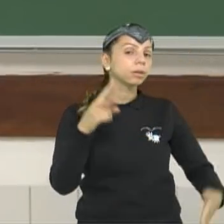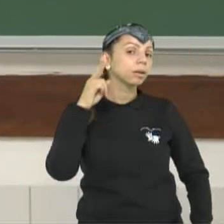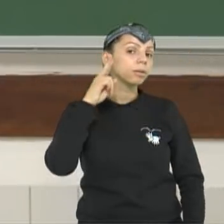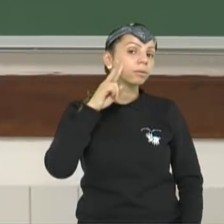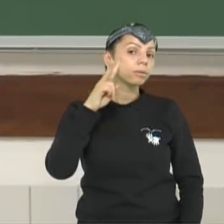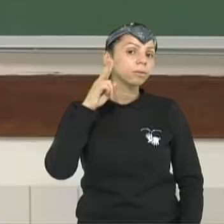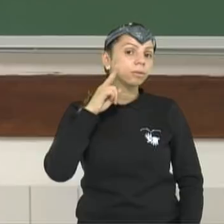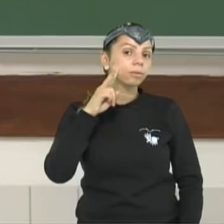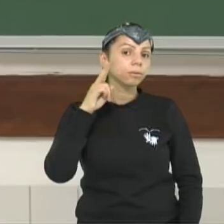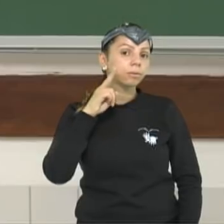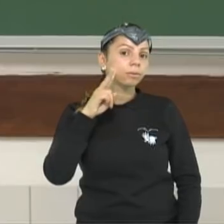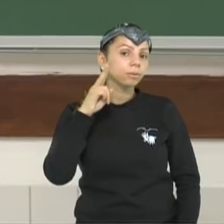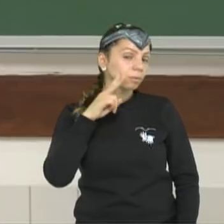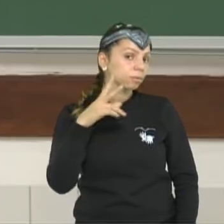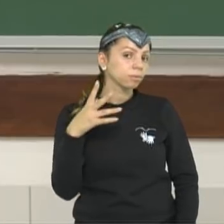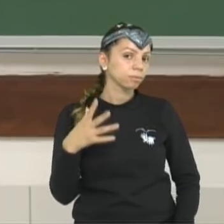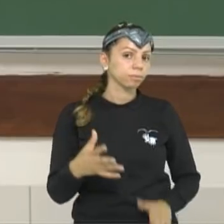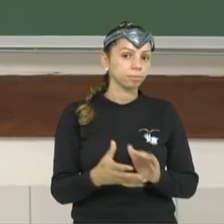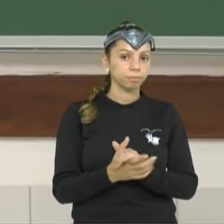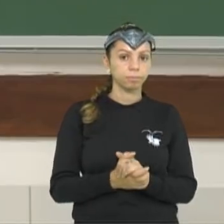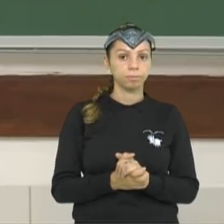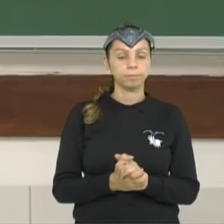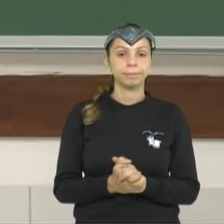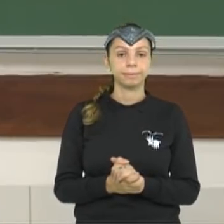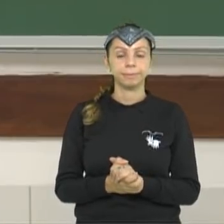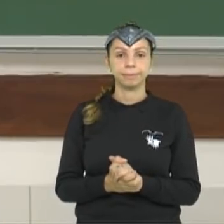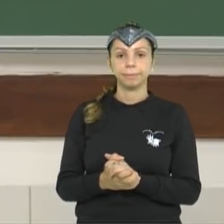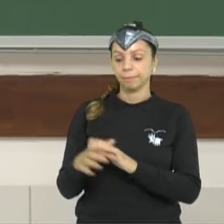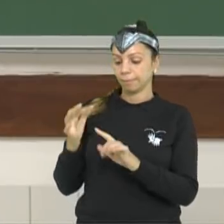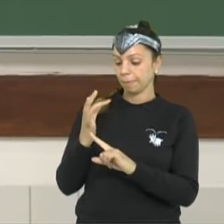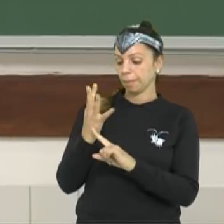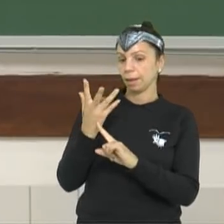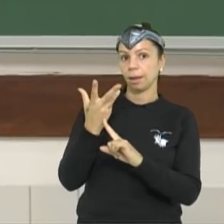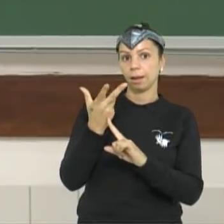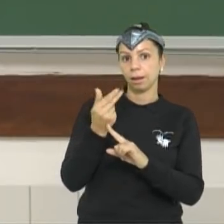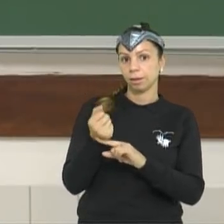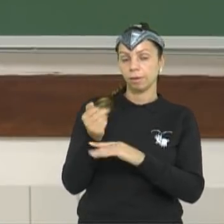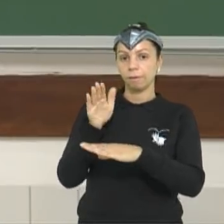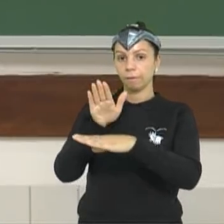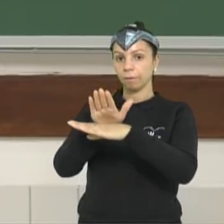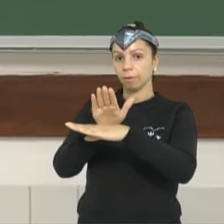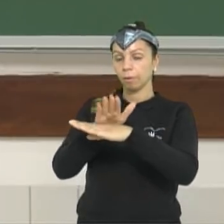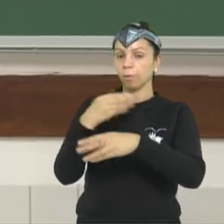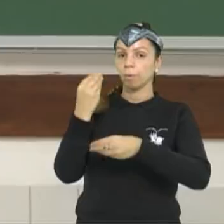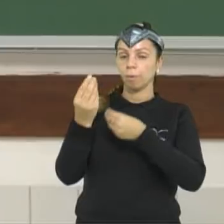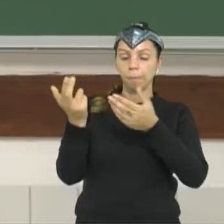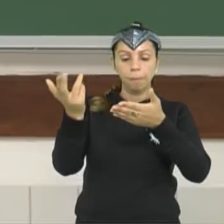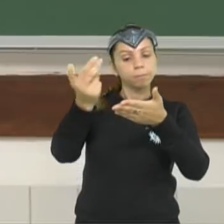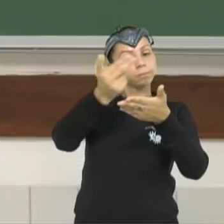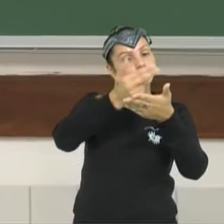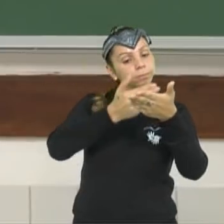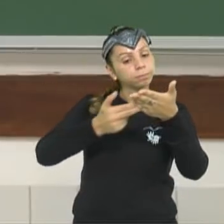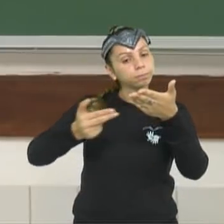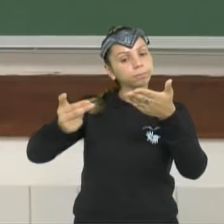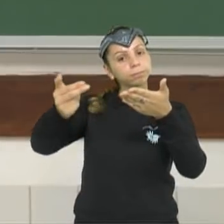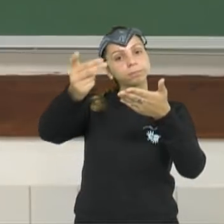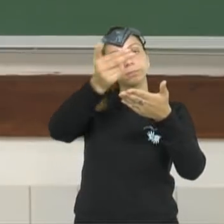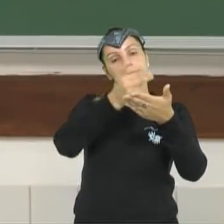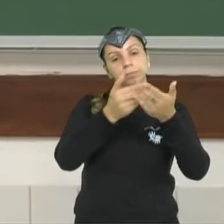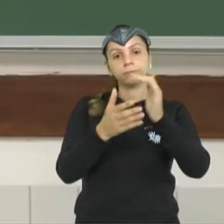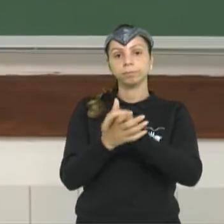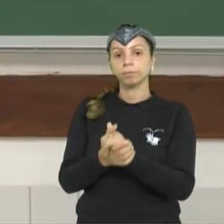vocês todos os super-heróis. Artes vai ajudar vocês a desenhar o seu super-herói.